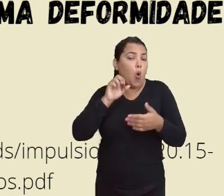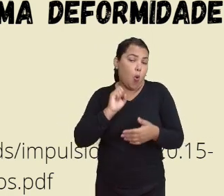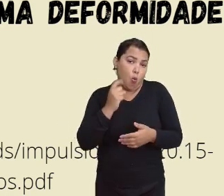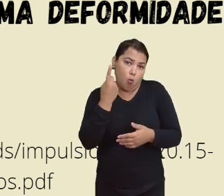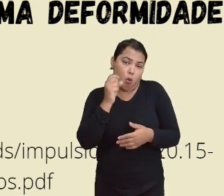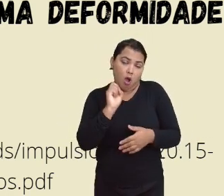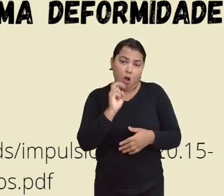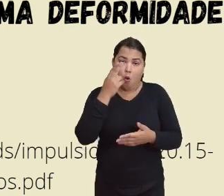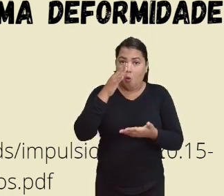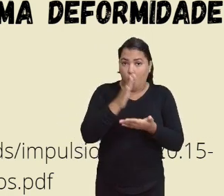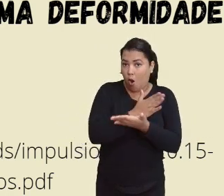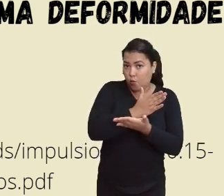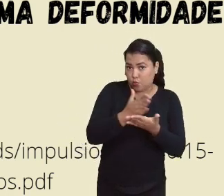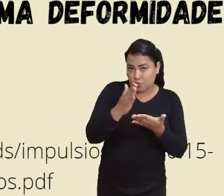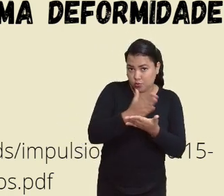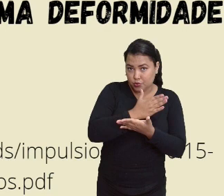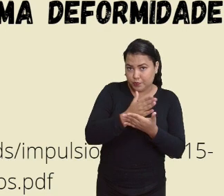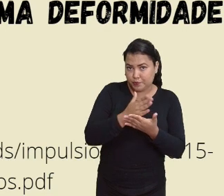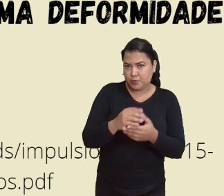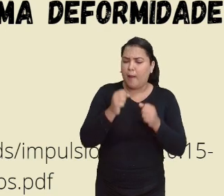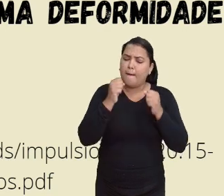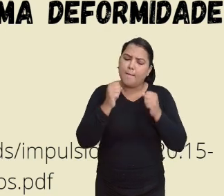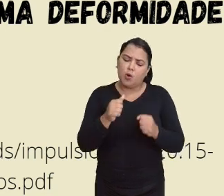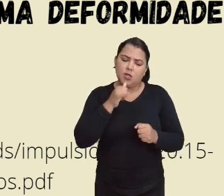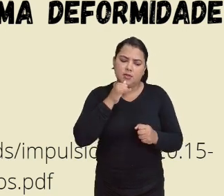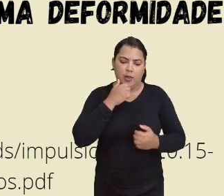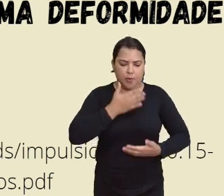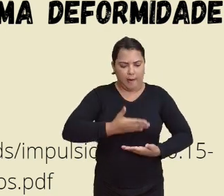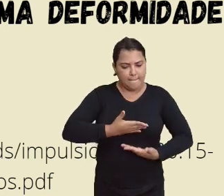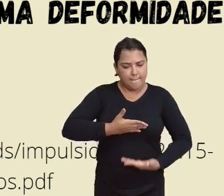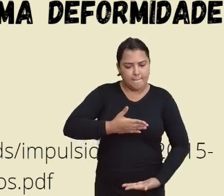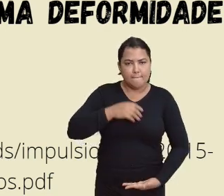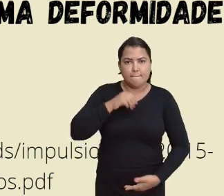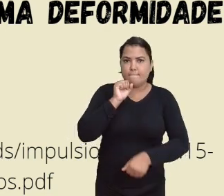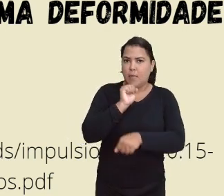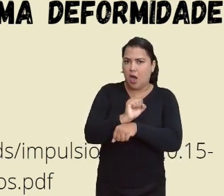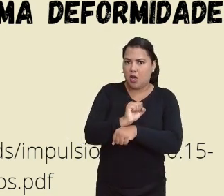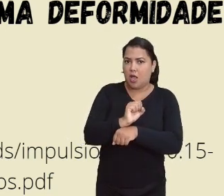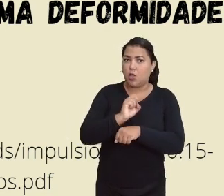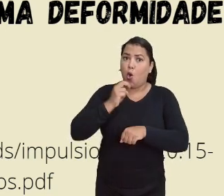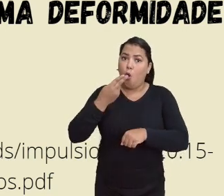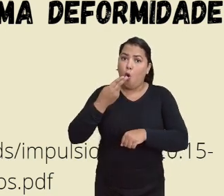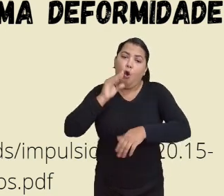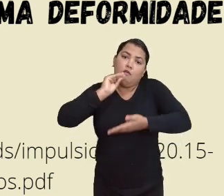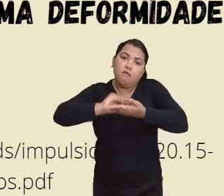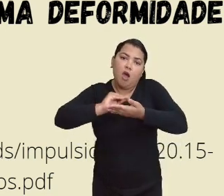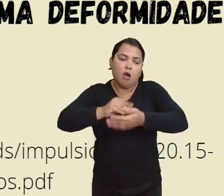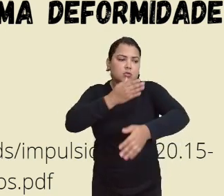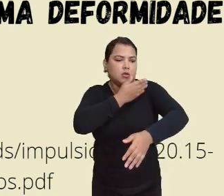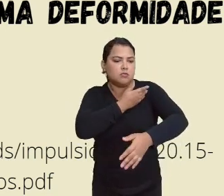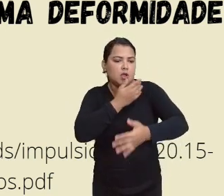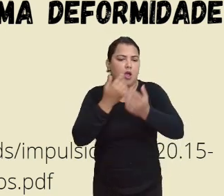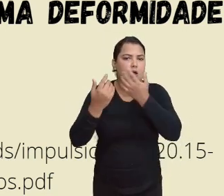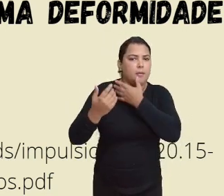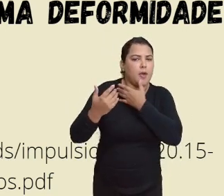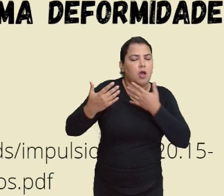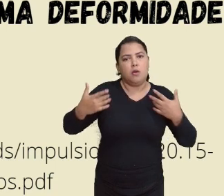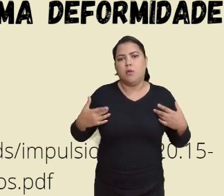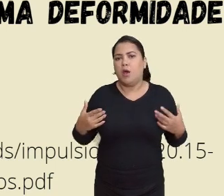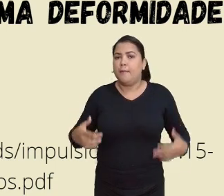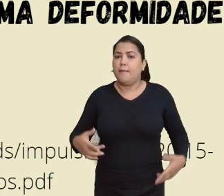né? E pode ser uma paralisia, uma ausência de alguma parte do corpo, uma deformidade